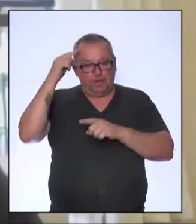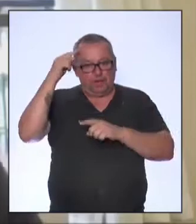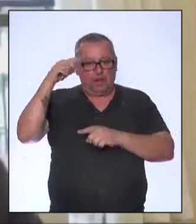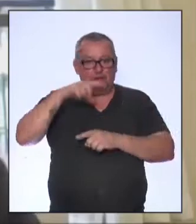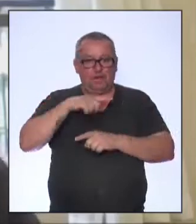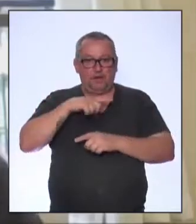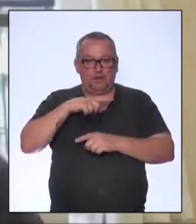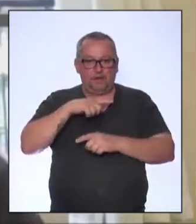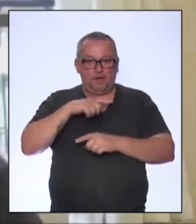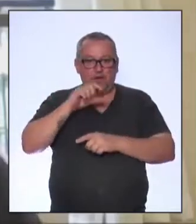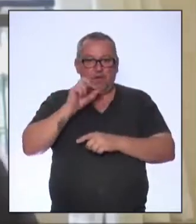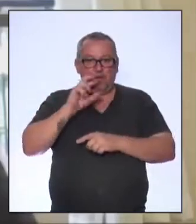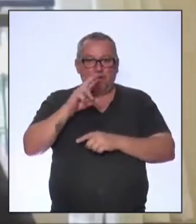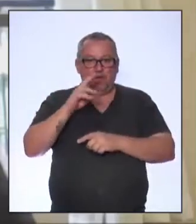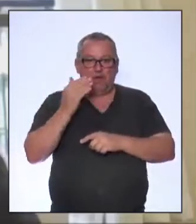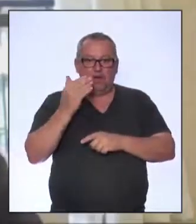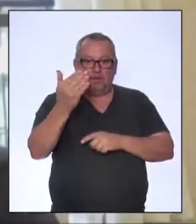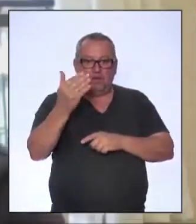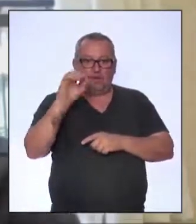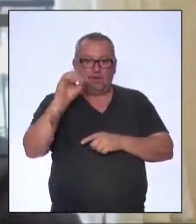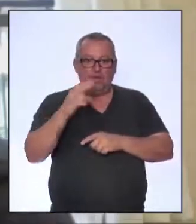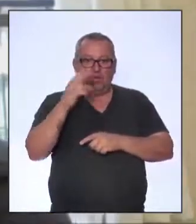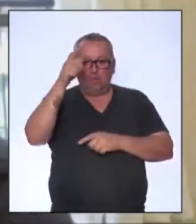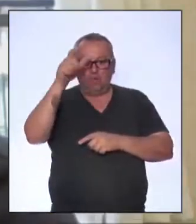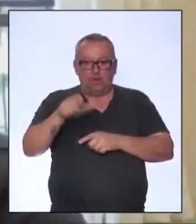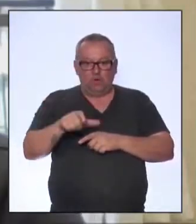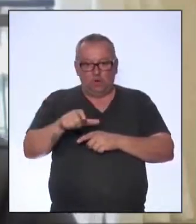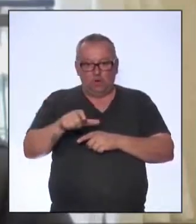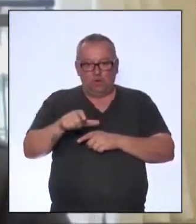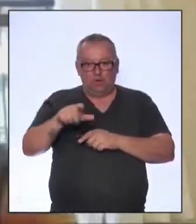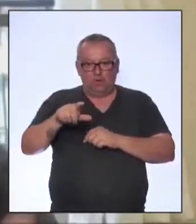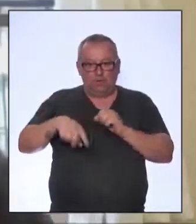um ser na sua frente ou uma pessoa mais